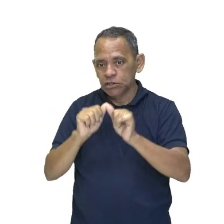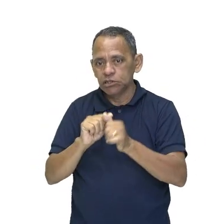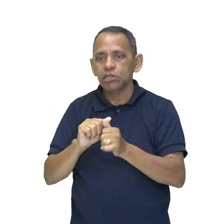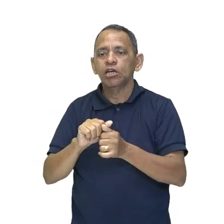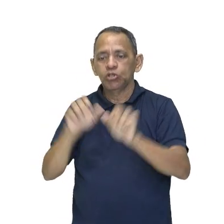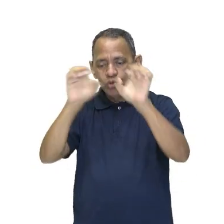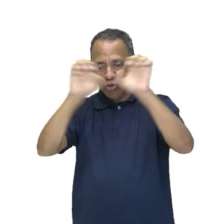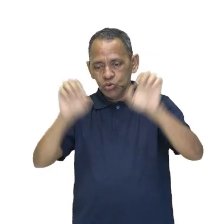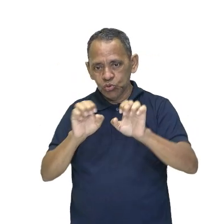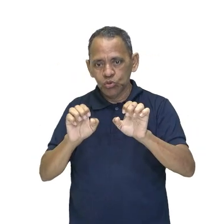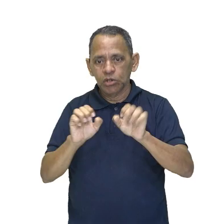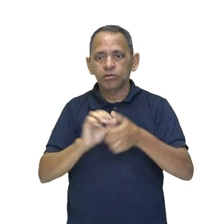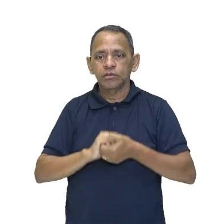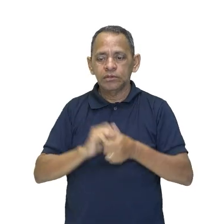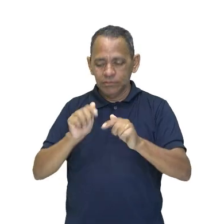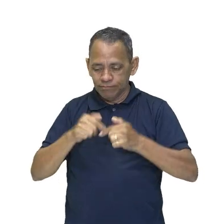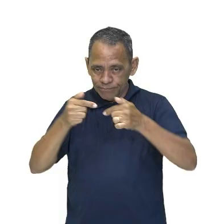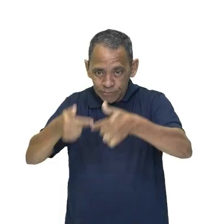a ação.